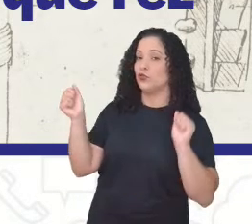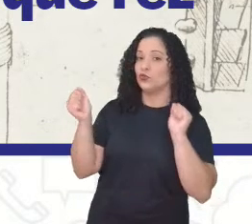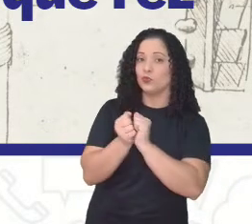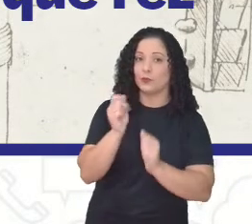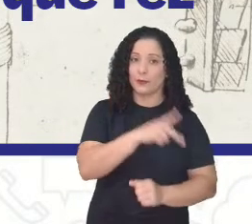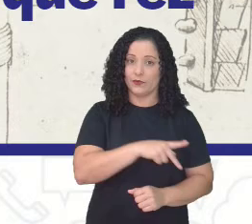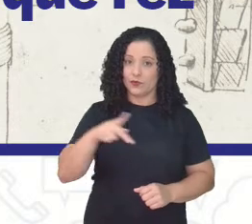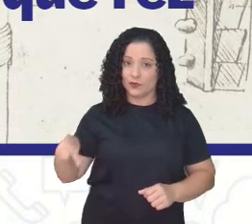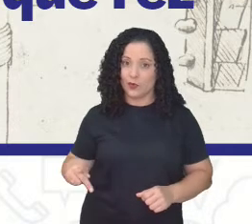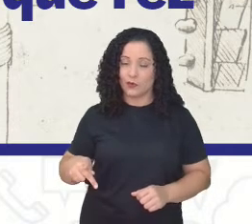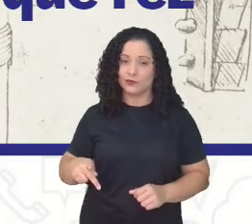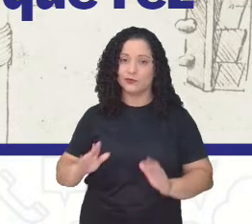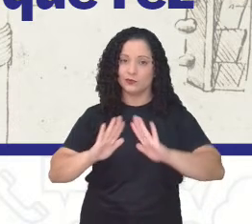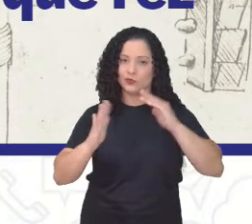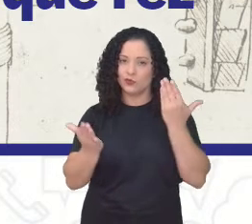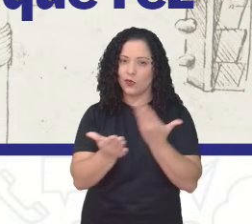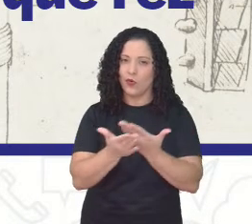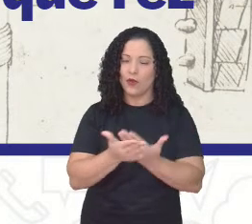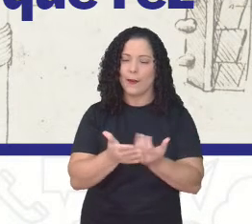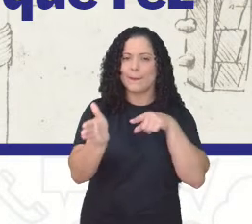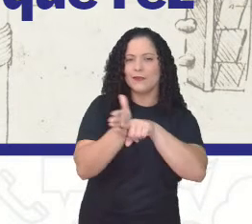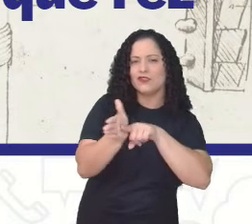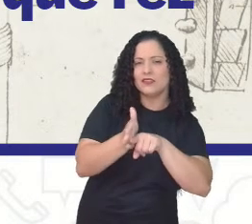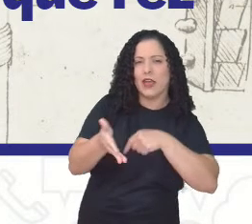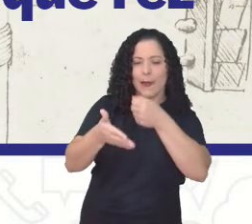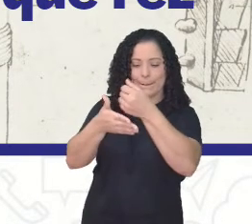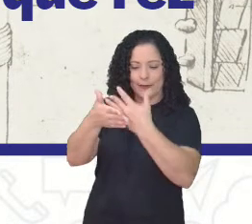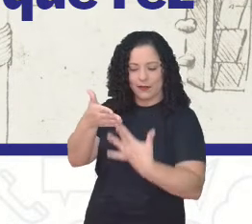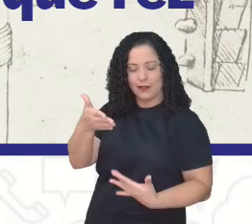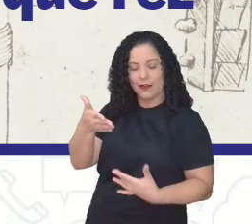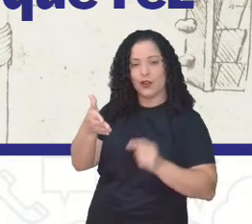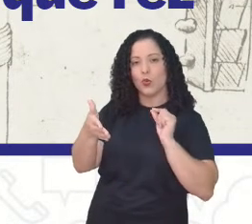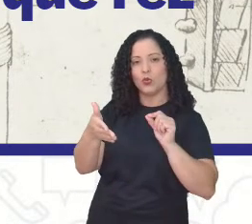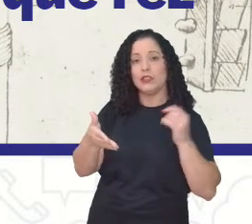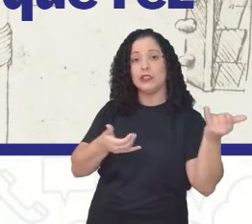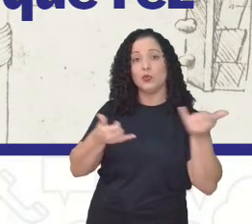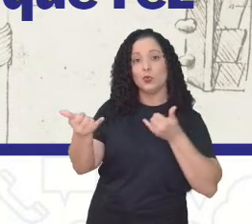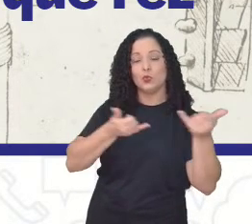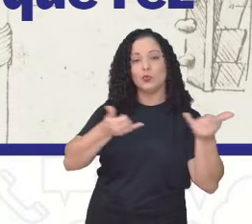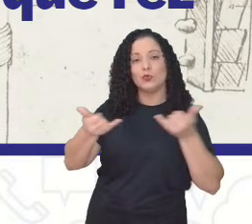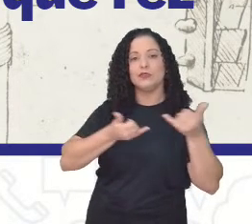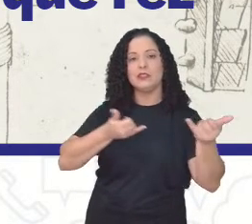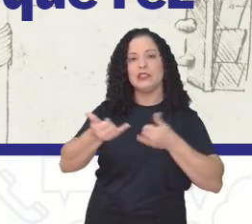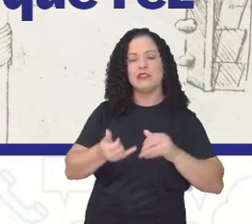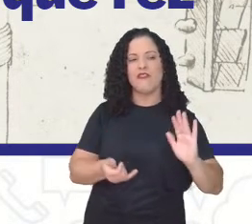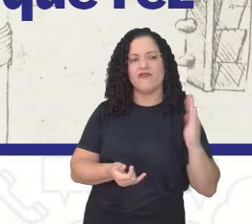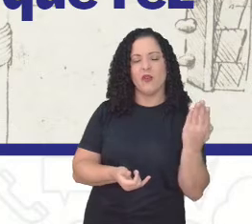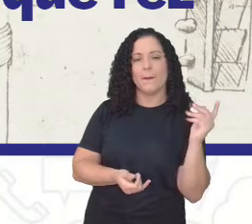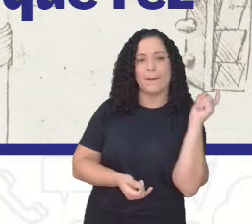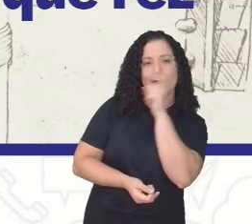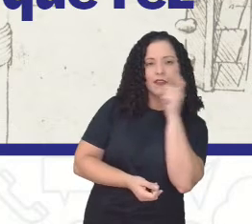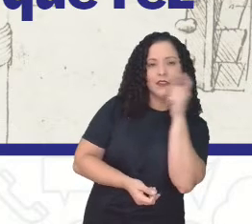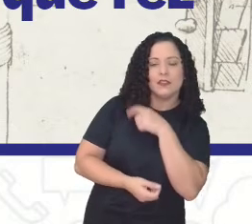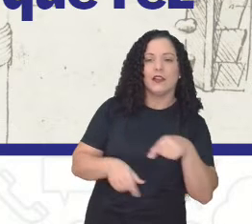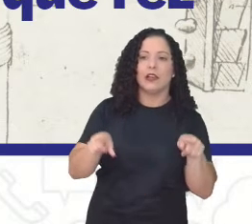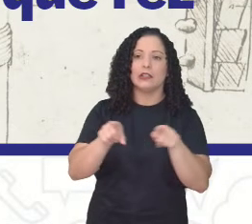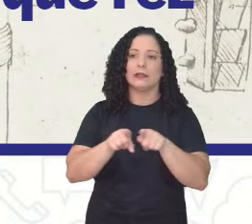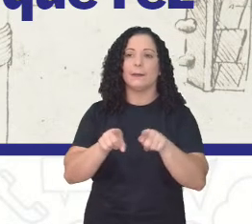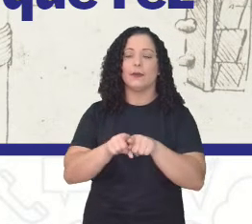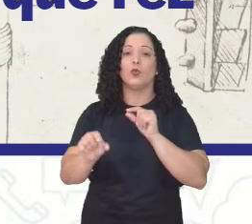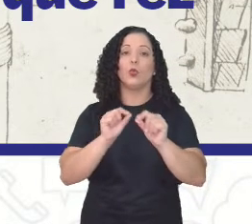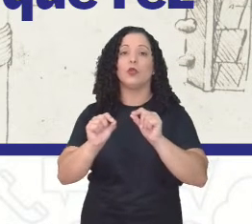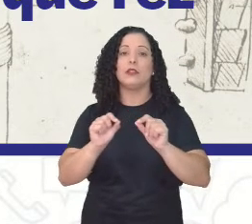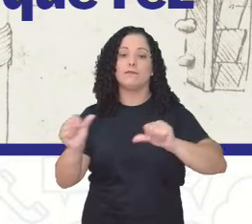professor ou professora, pesquise e escreva no seu caderno alguma notícia que tenha sido considerada falsa e a notícia que fez